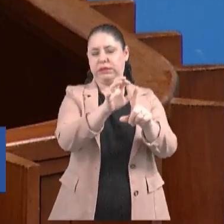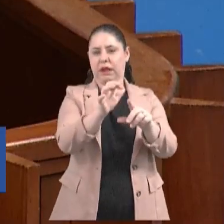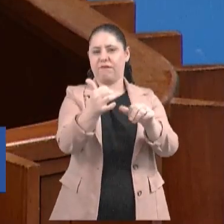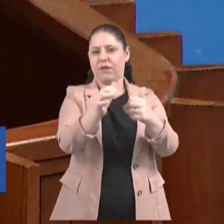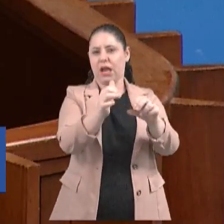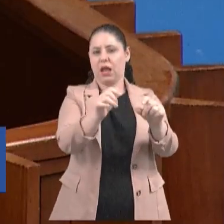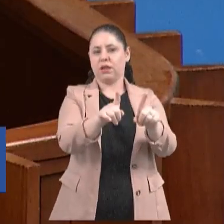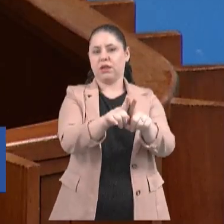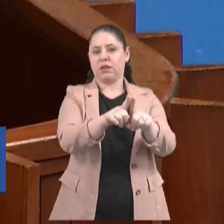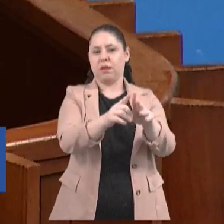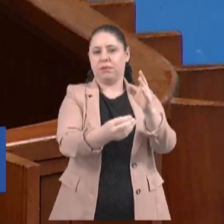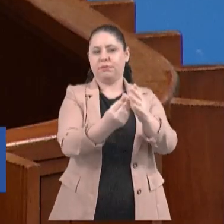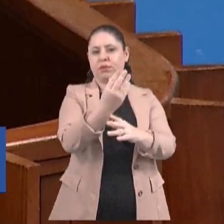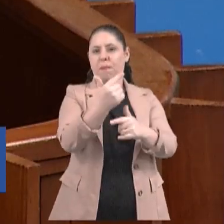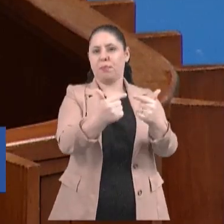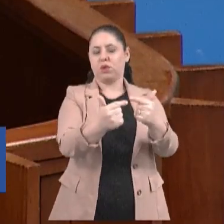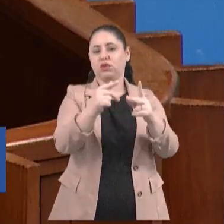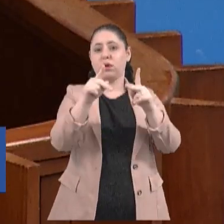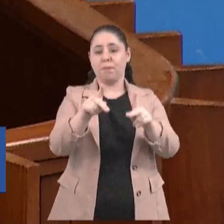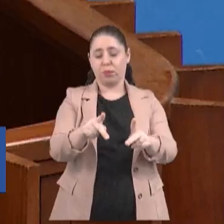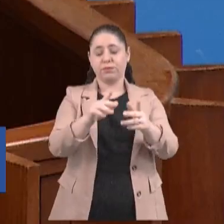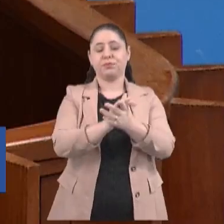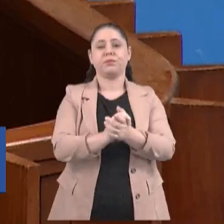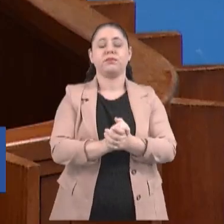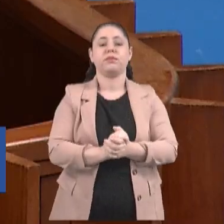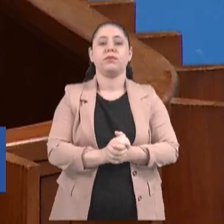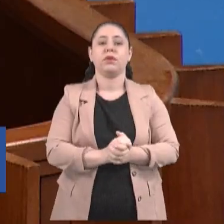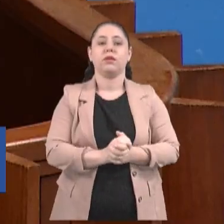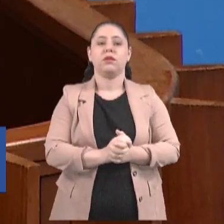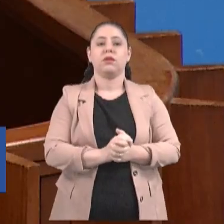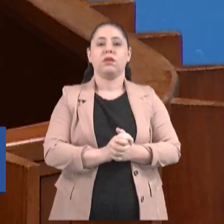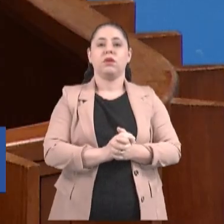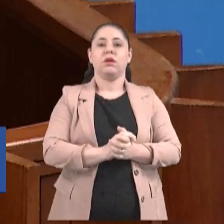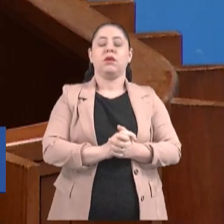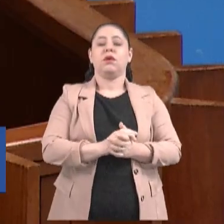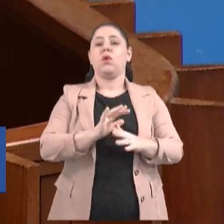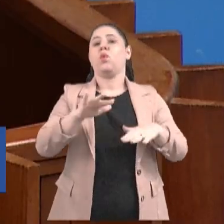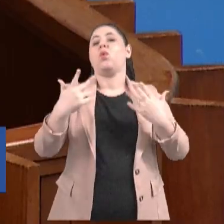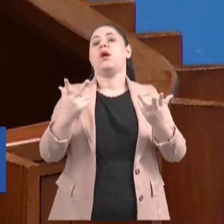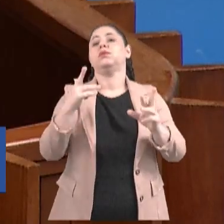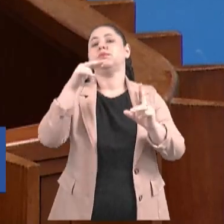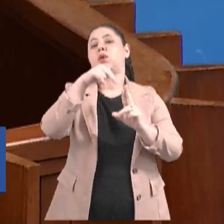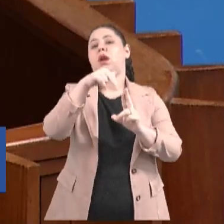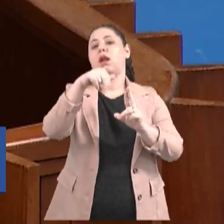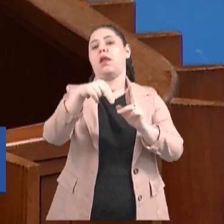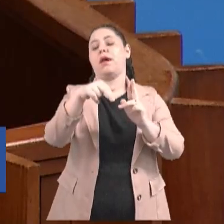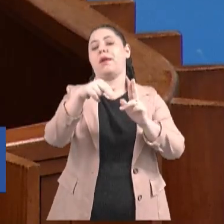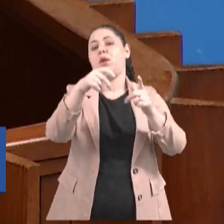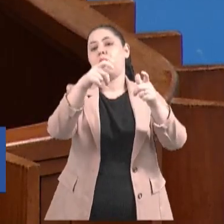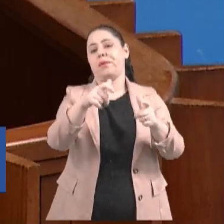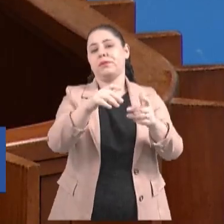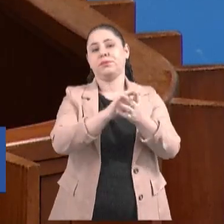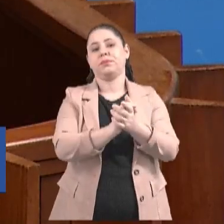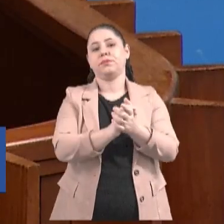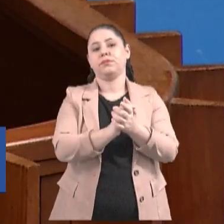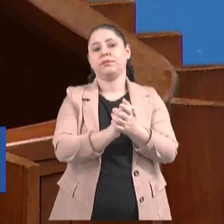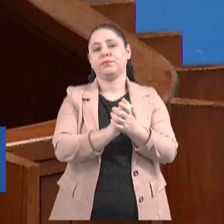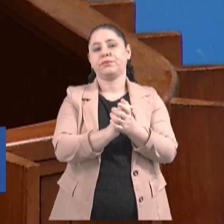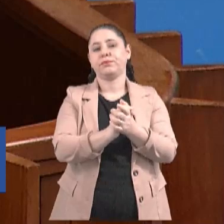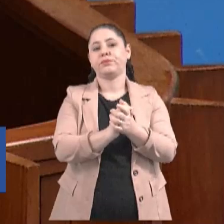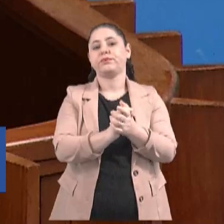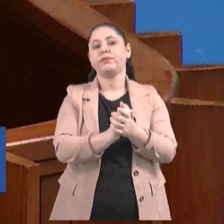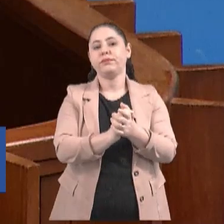na análise e formulação de políticas públicas. Das atribuições do Observatório. São atribuições